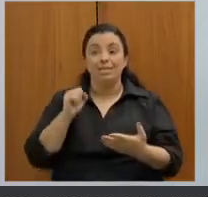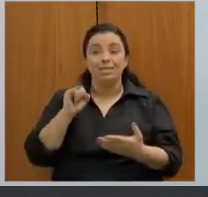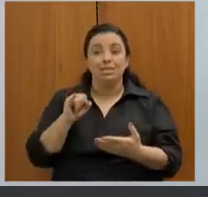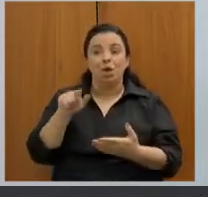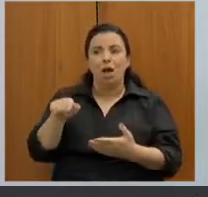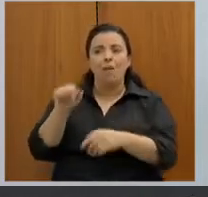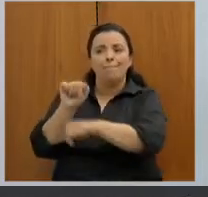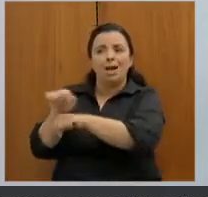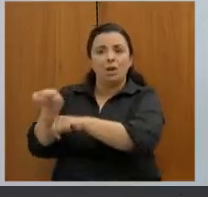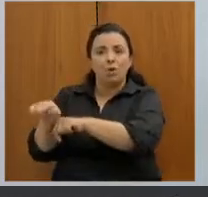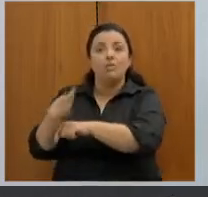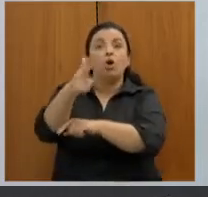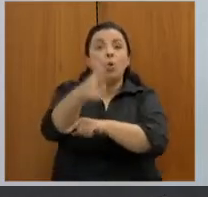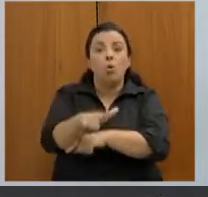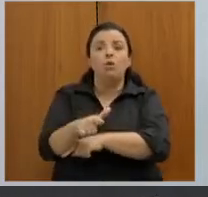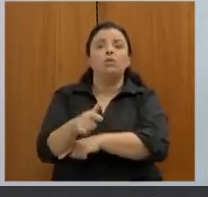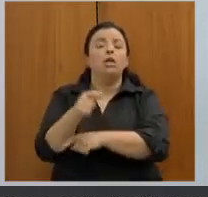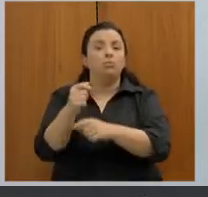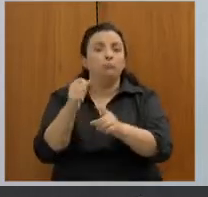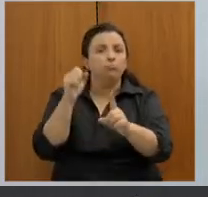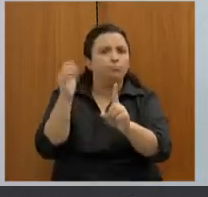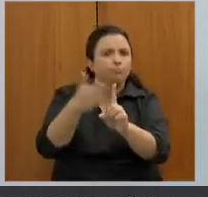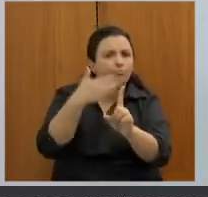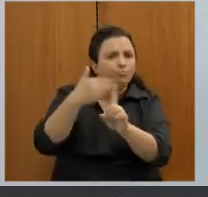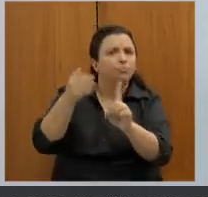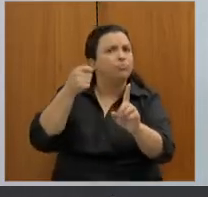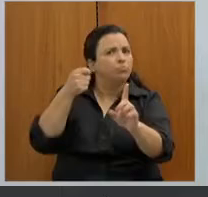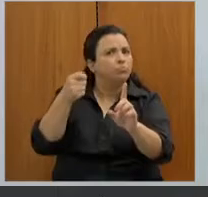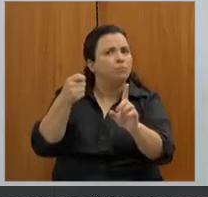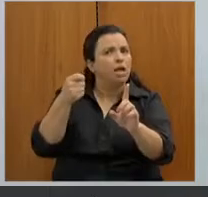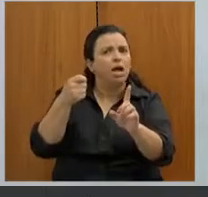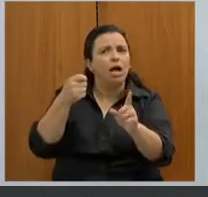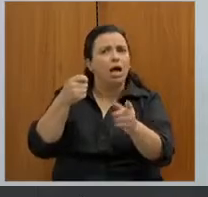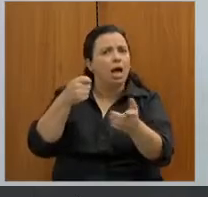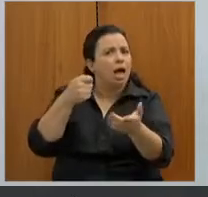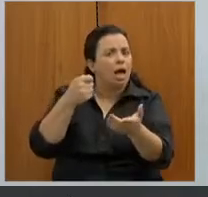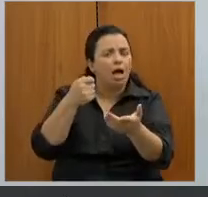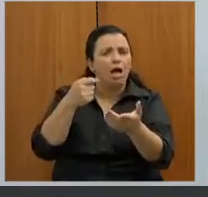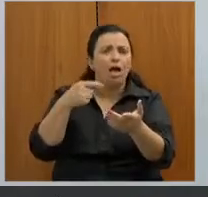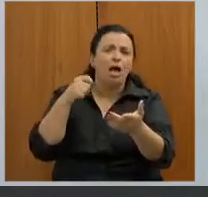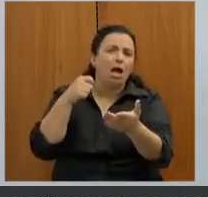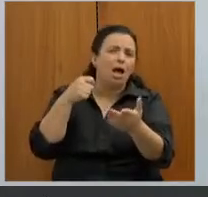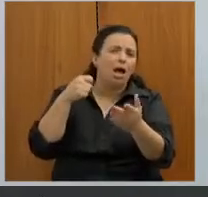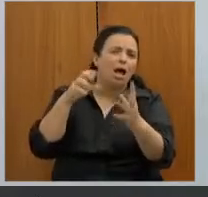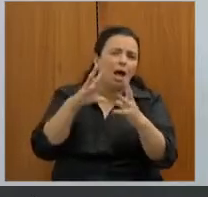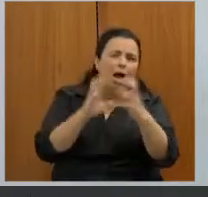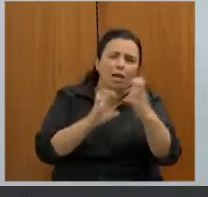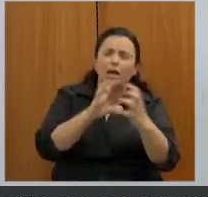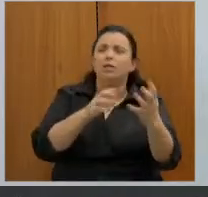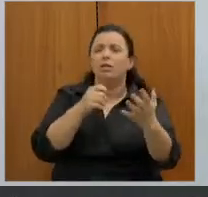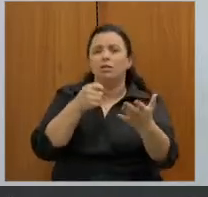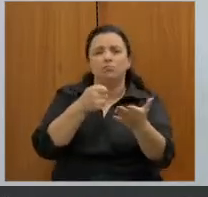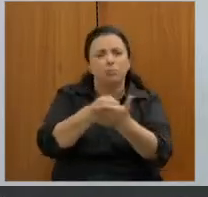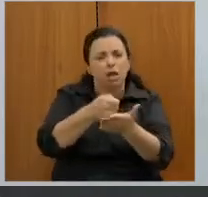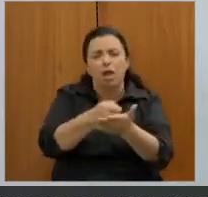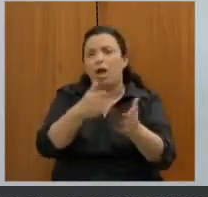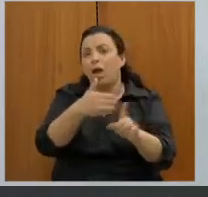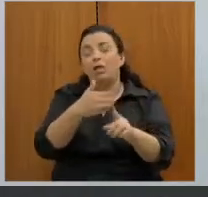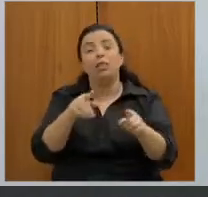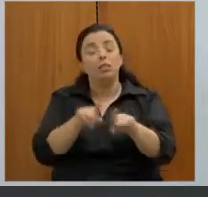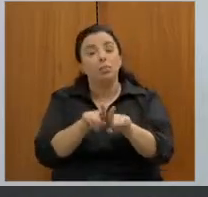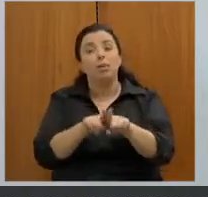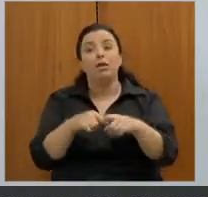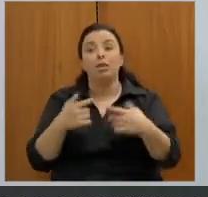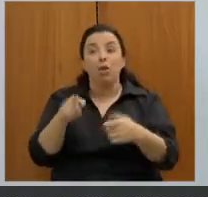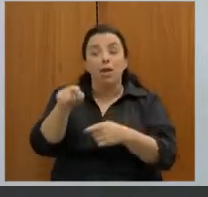os agressores é eles sejam é sejam penalizados né conforme as